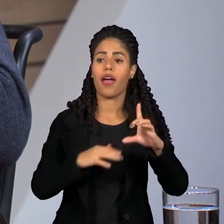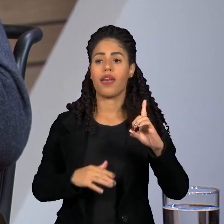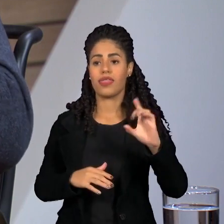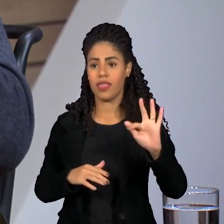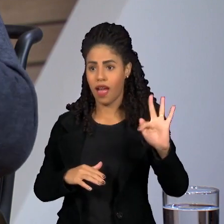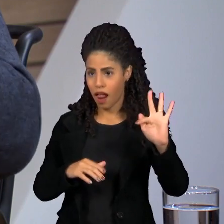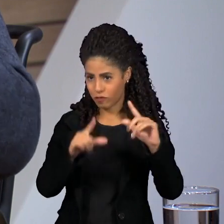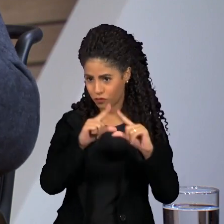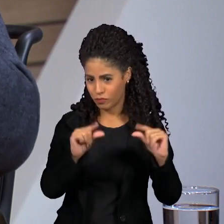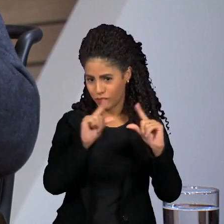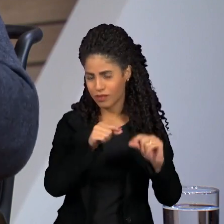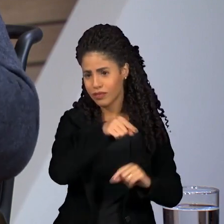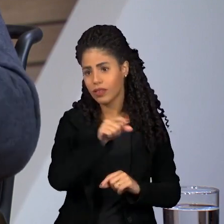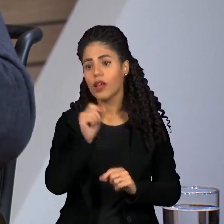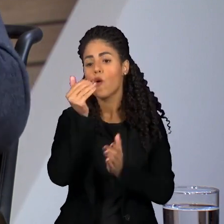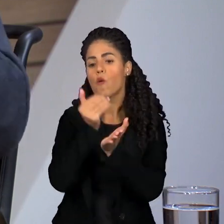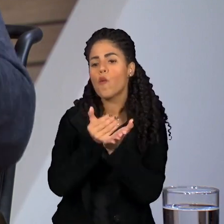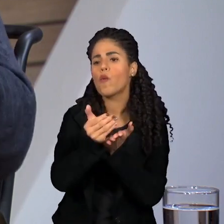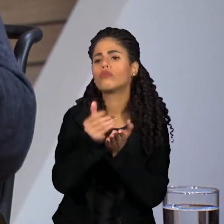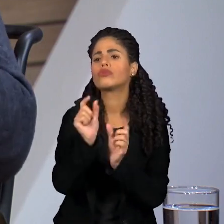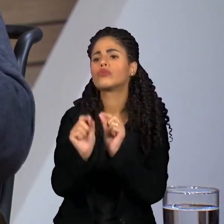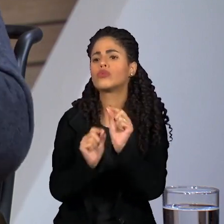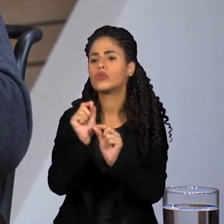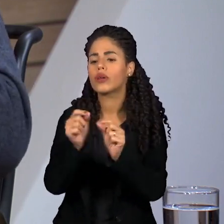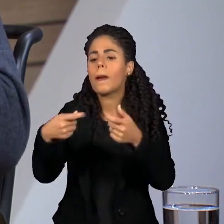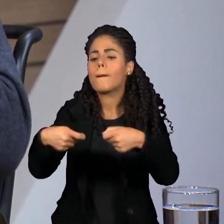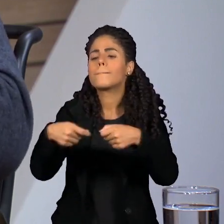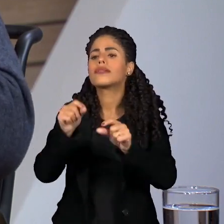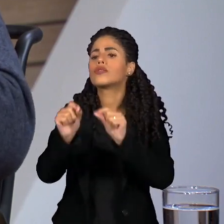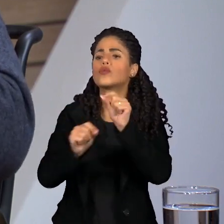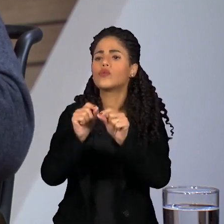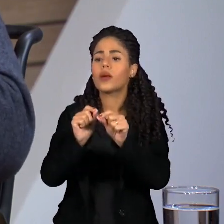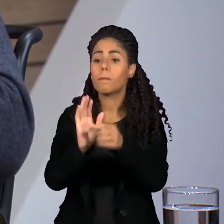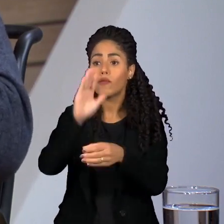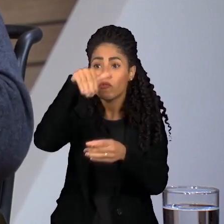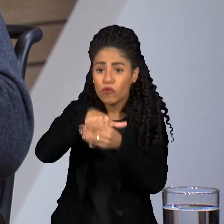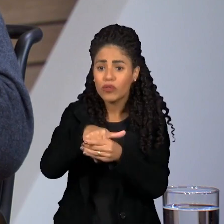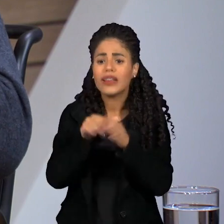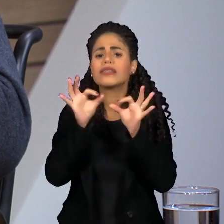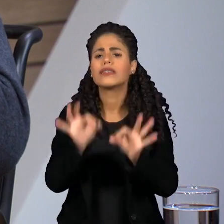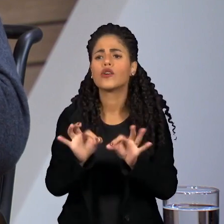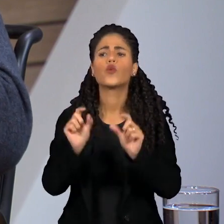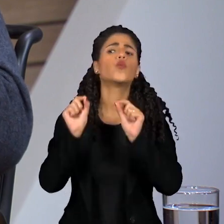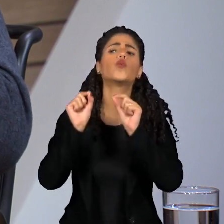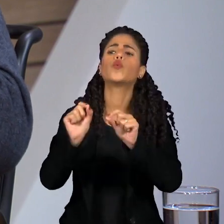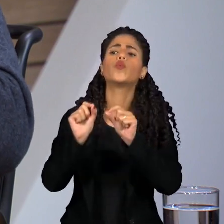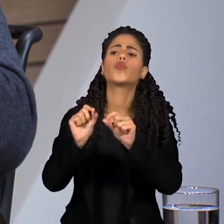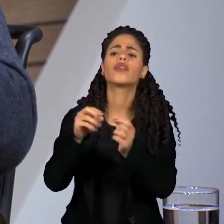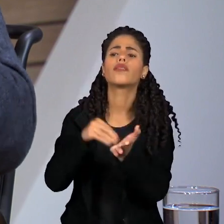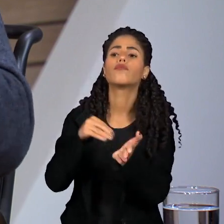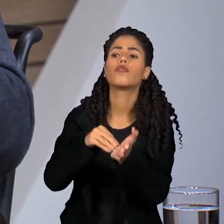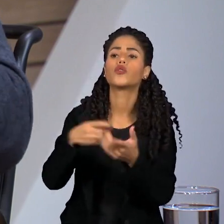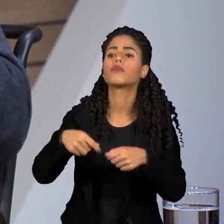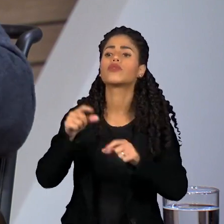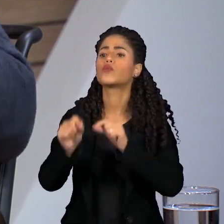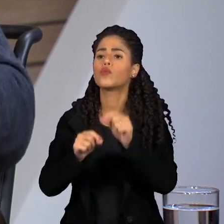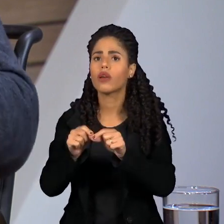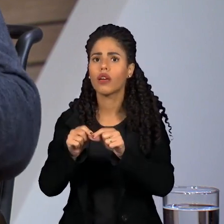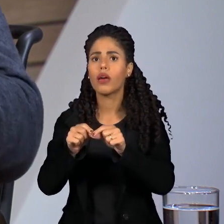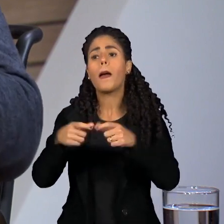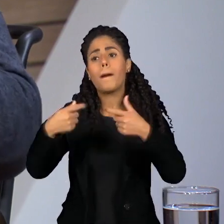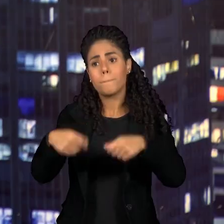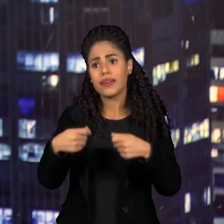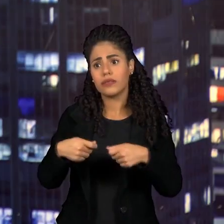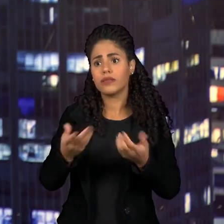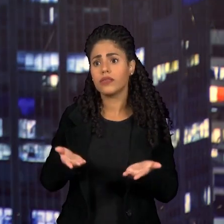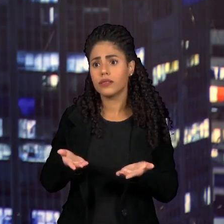e aí começaram a conversar o que vocês precisam para votar direito. Não, nós precisamos de um DIAP do lado de cá,